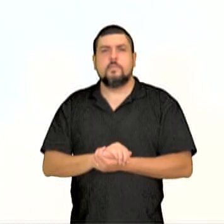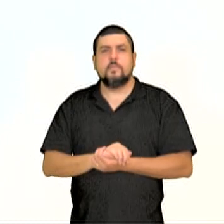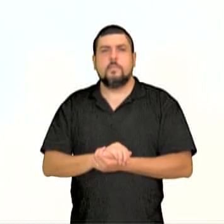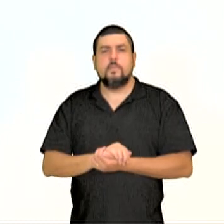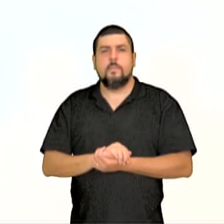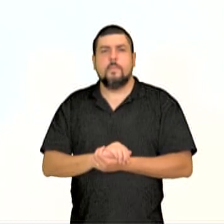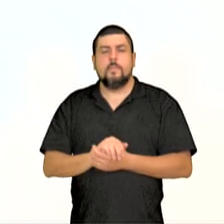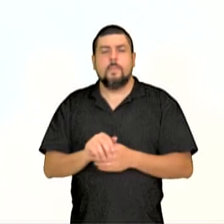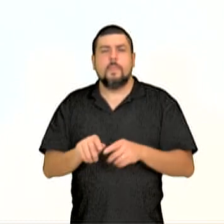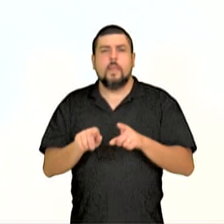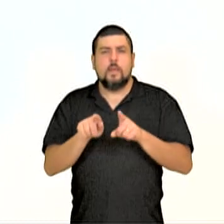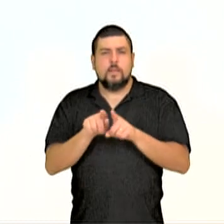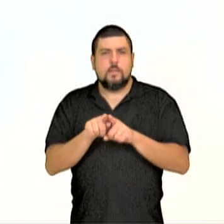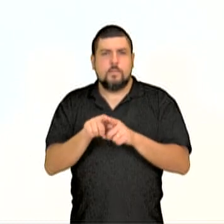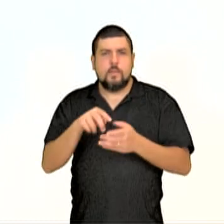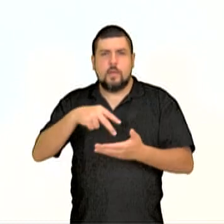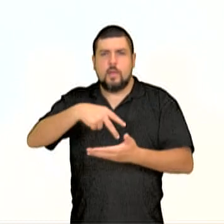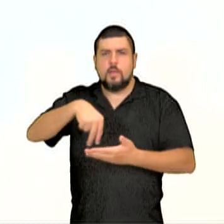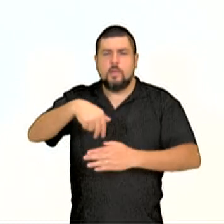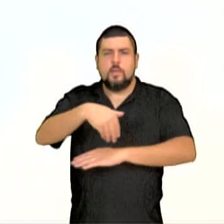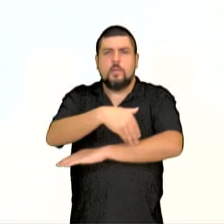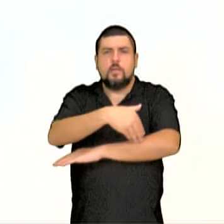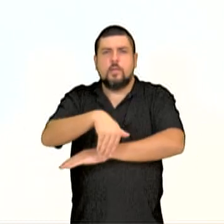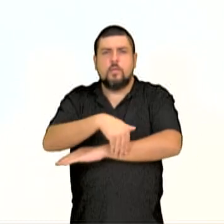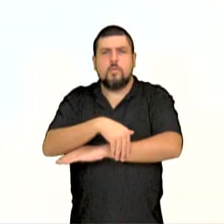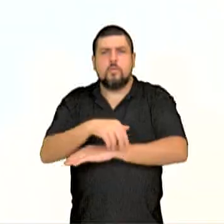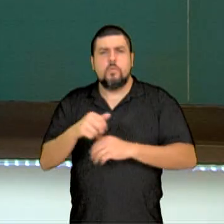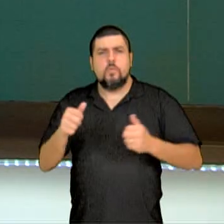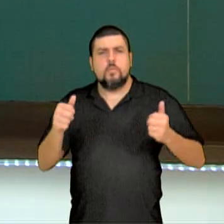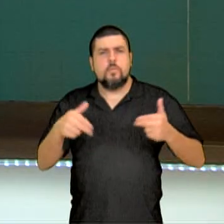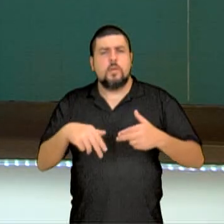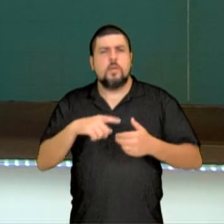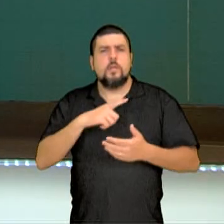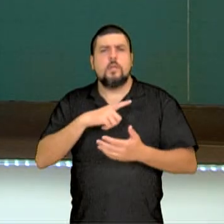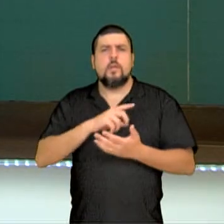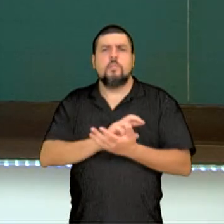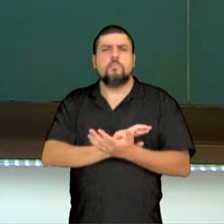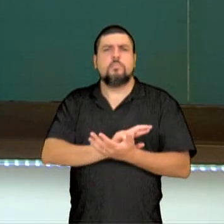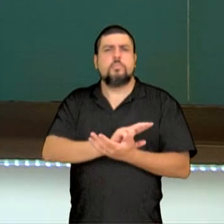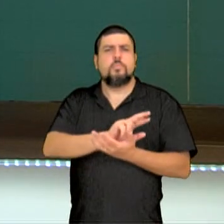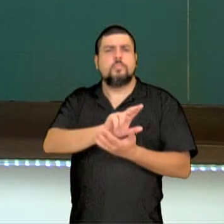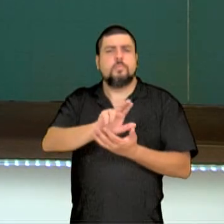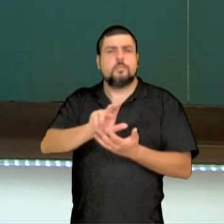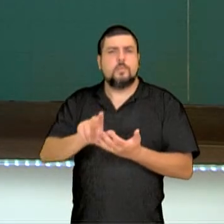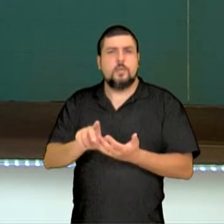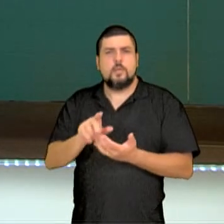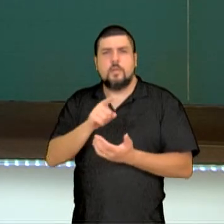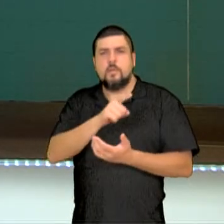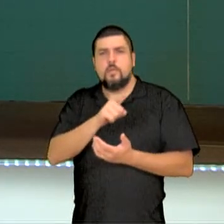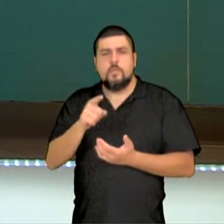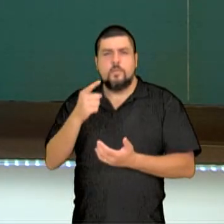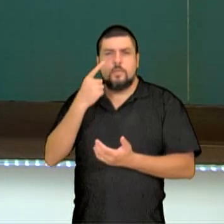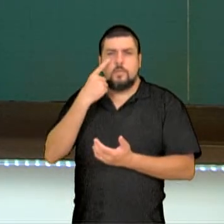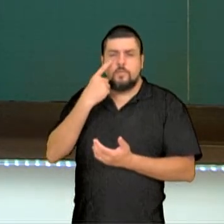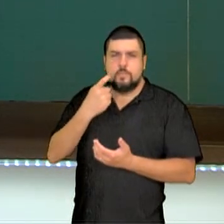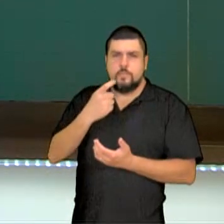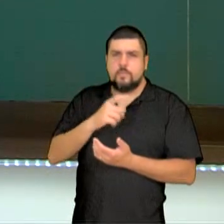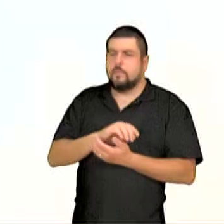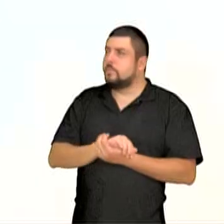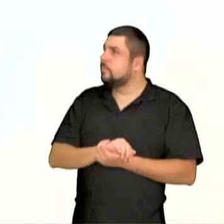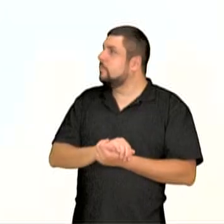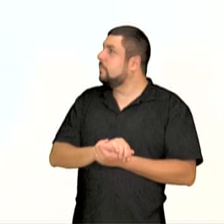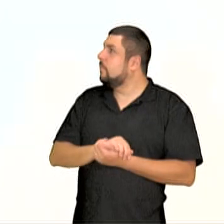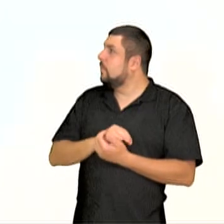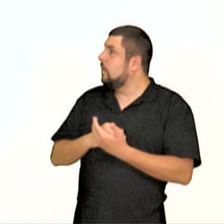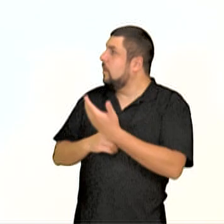vários, olha só, das danças de rua a gente tem vários aqui. Então a professora trouxe um monte para vocês visualizarem, tá? Então a gente pode dizer que tudo isso